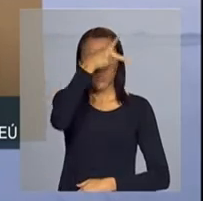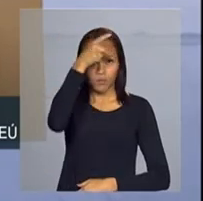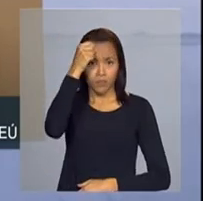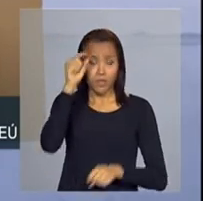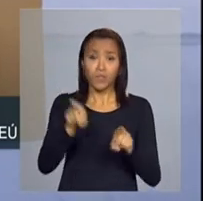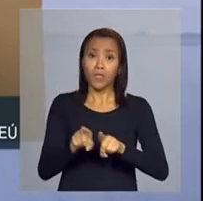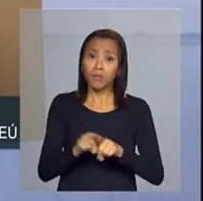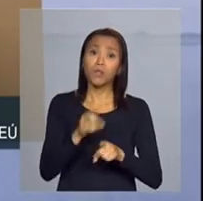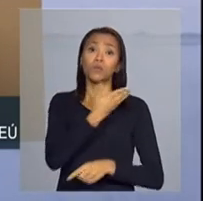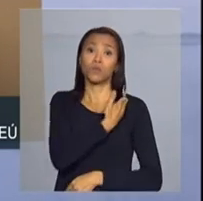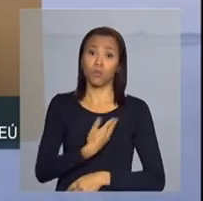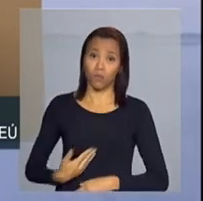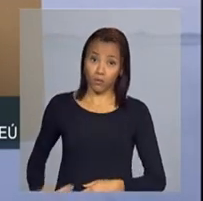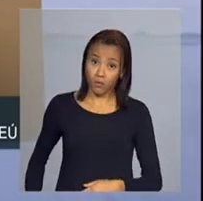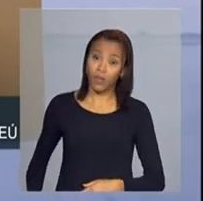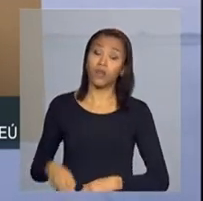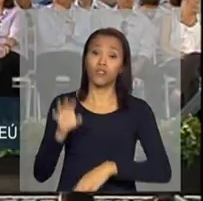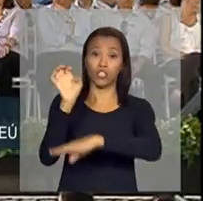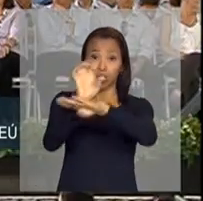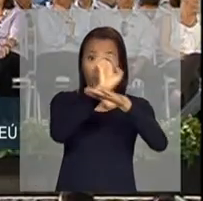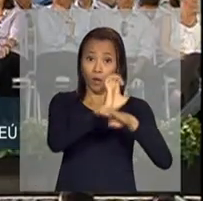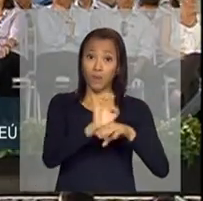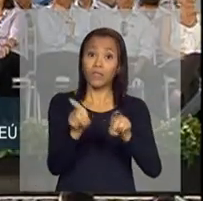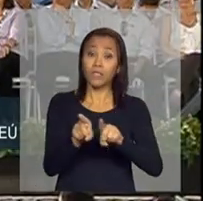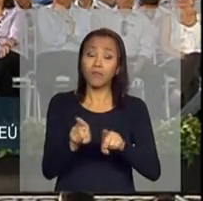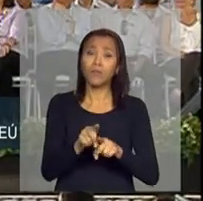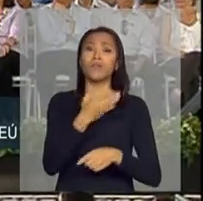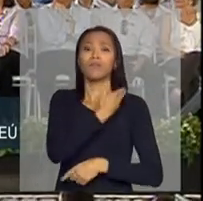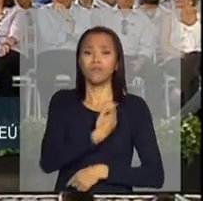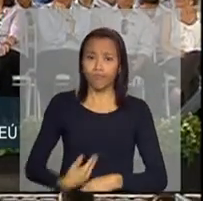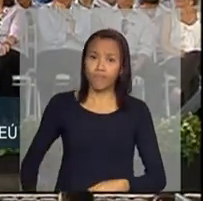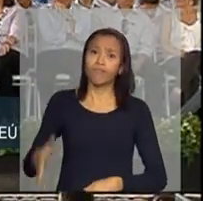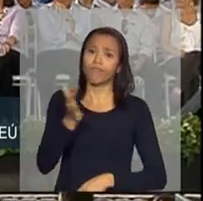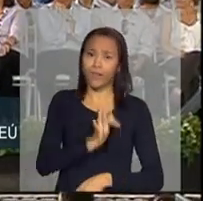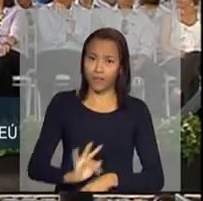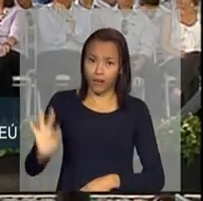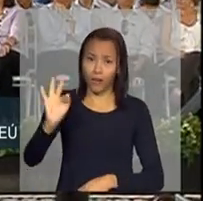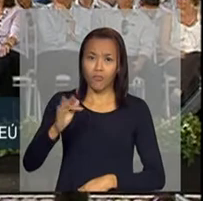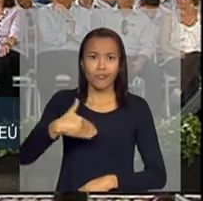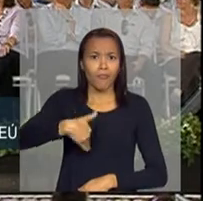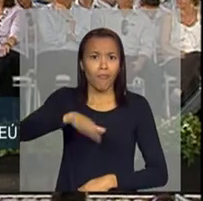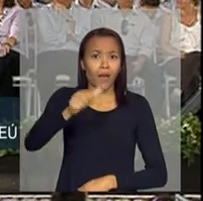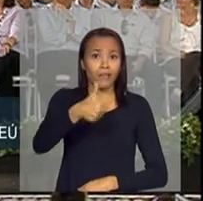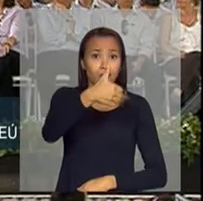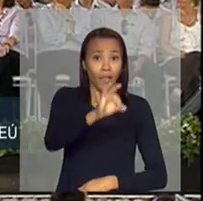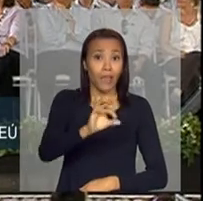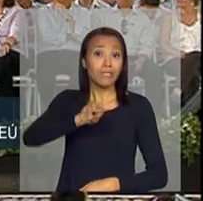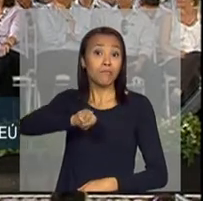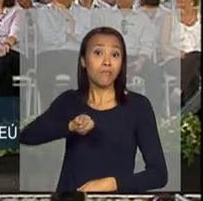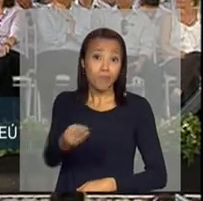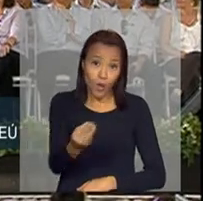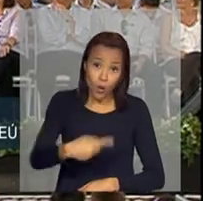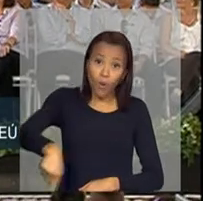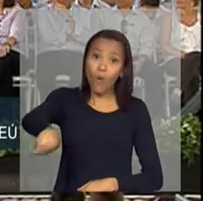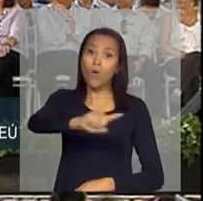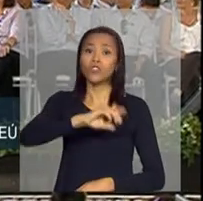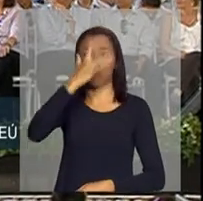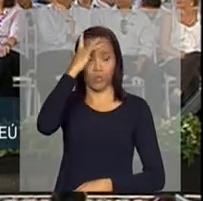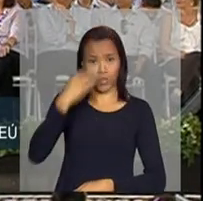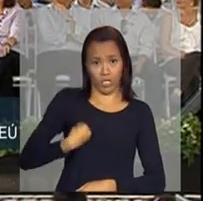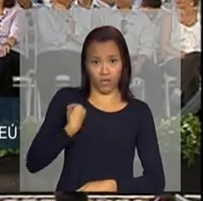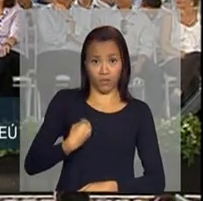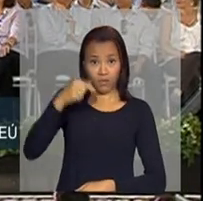governos estaduais e do governo federal. São mais de 10 milhões de nordestinos que